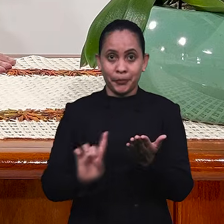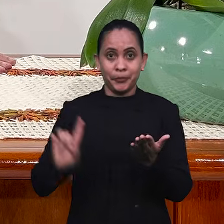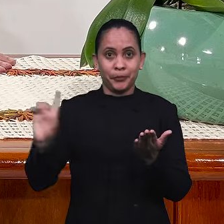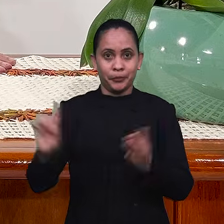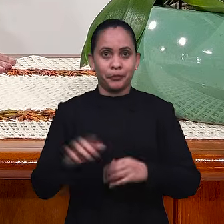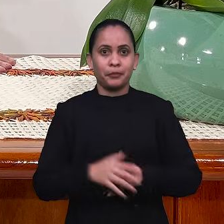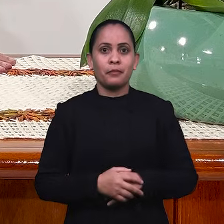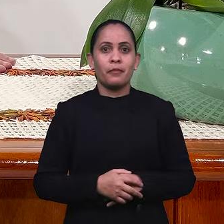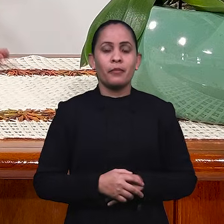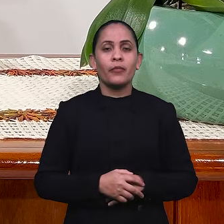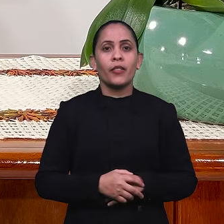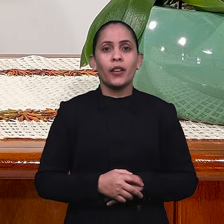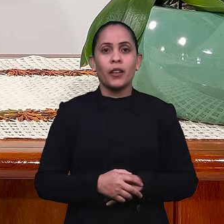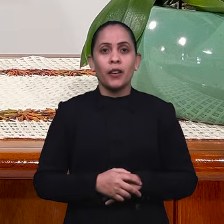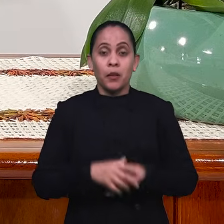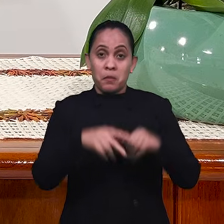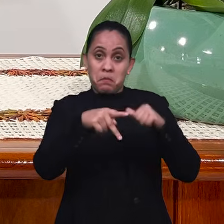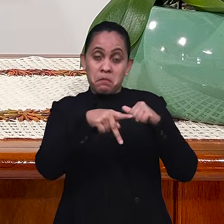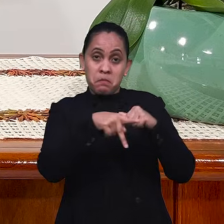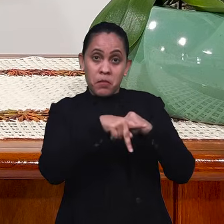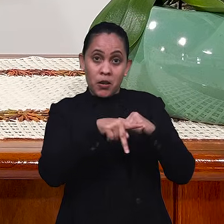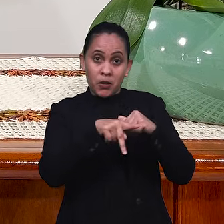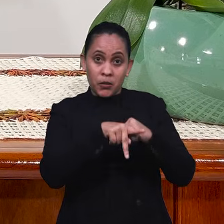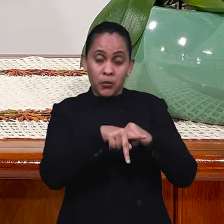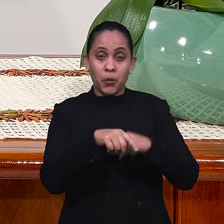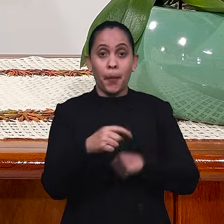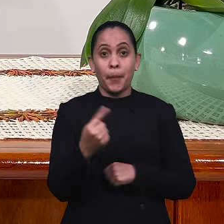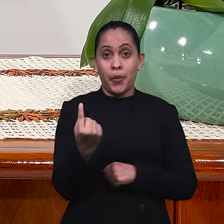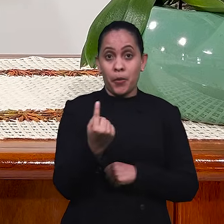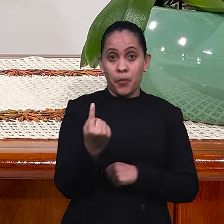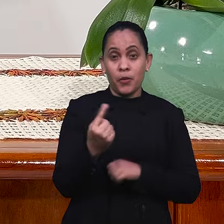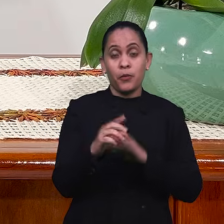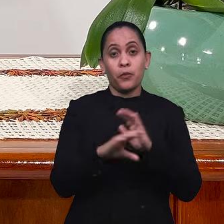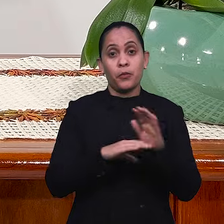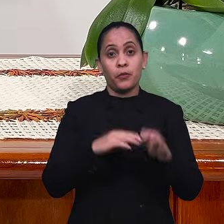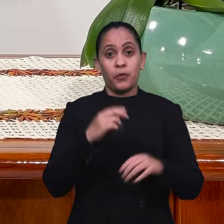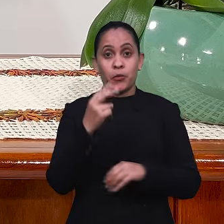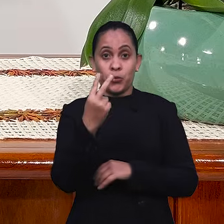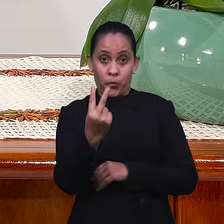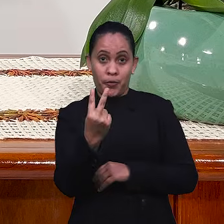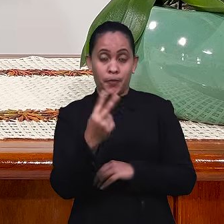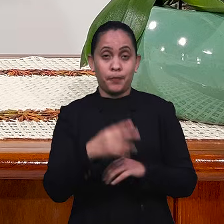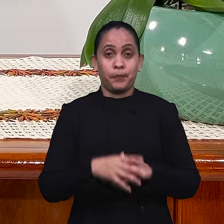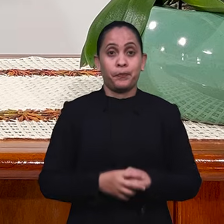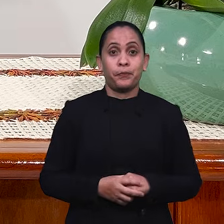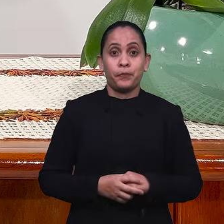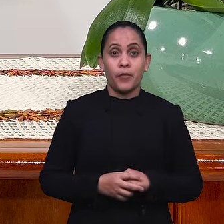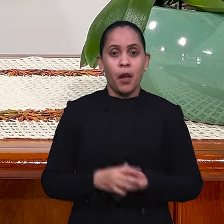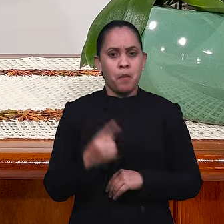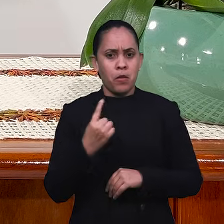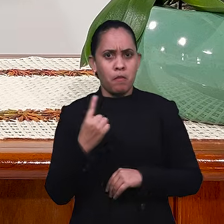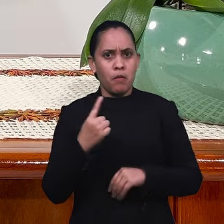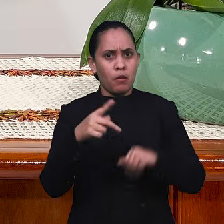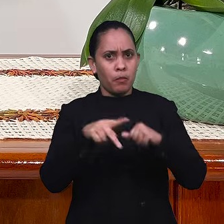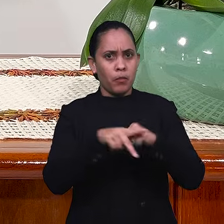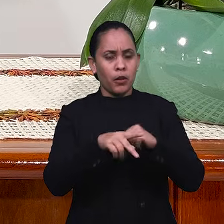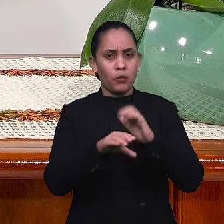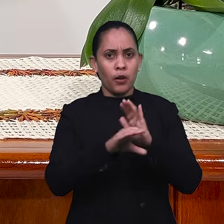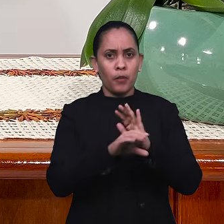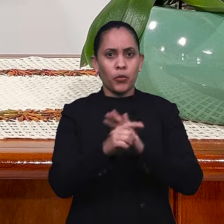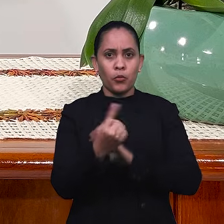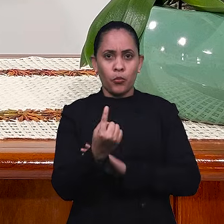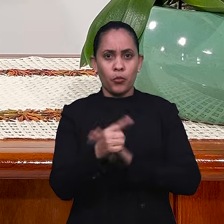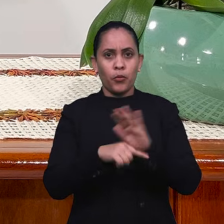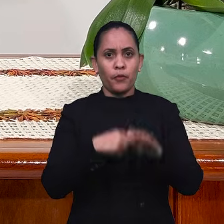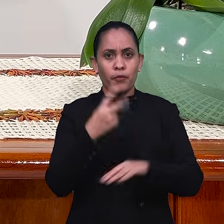primeira carta de Pedro, no capítulo 1, verso 2. 1 Pedro, capítulo 1,